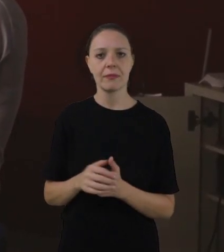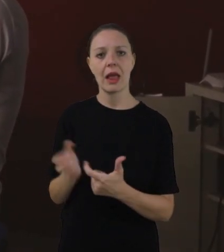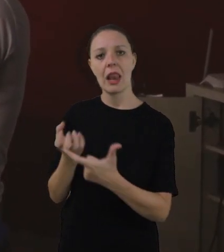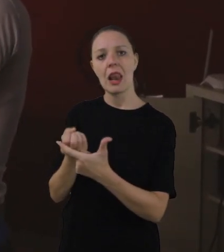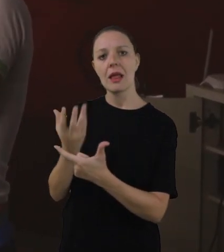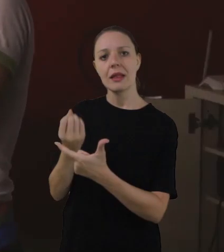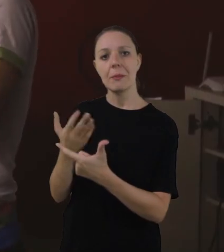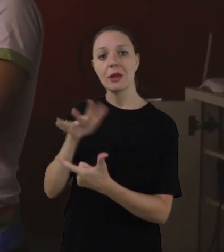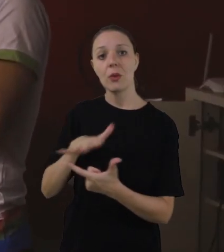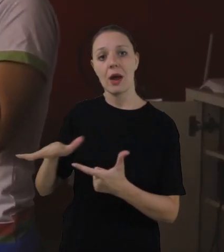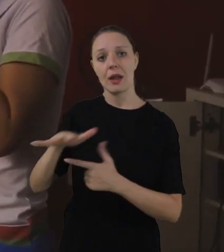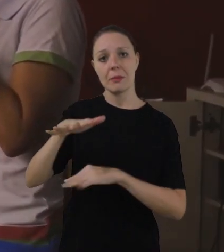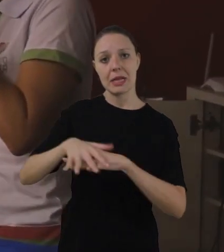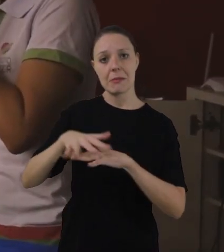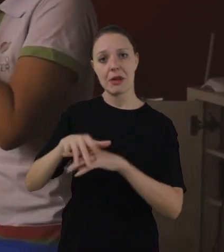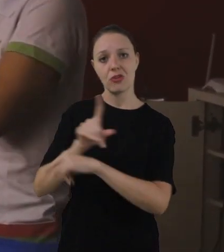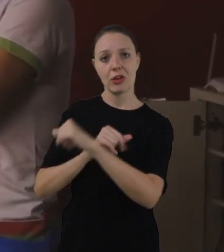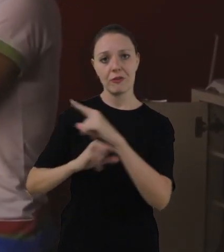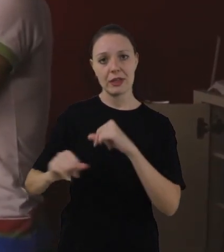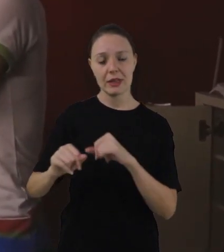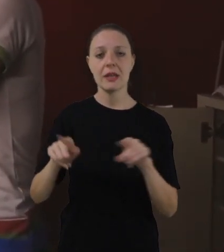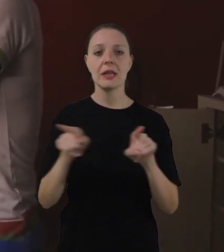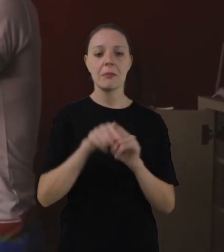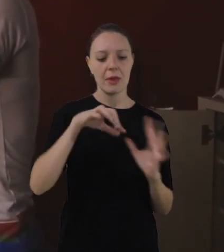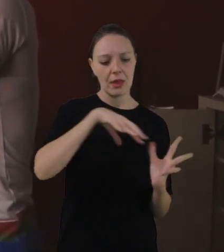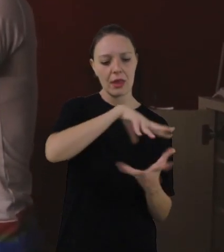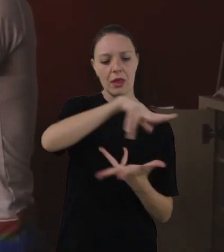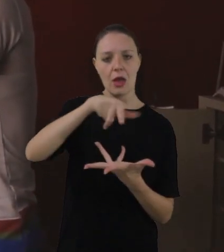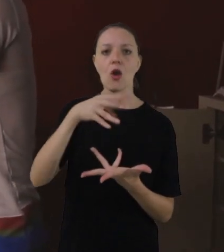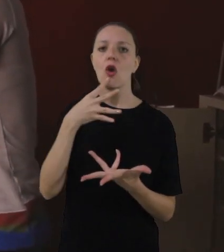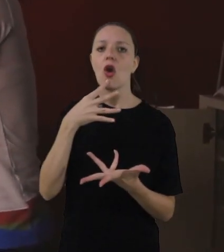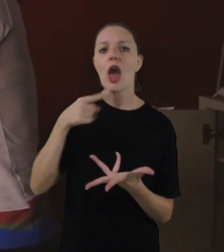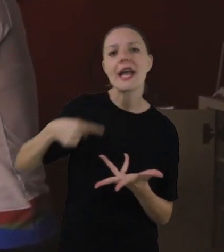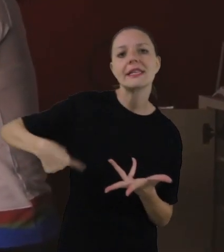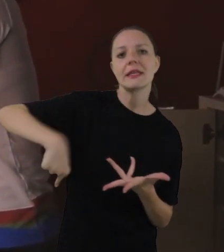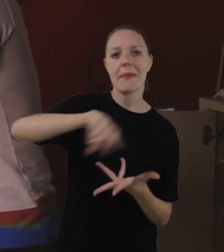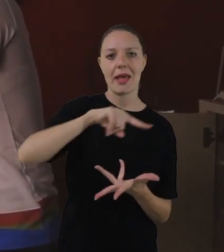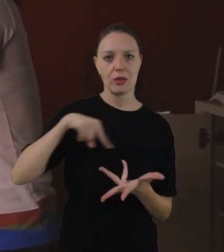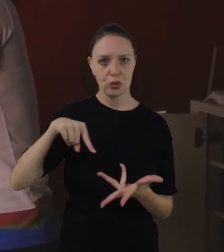financeiro e competência global. Tá? Mas não é sobre esses